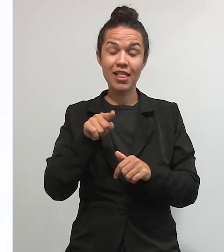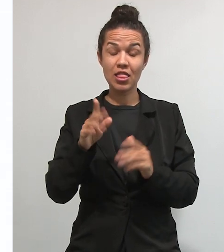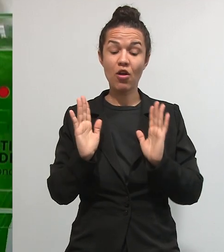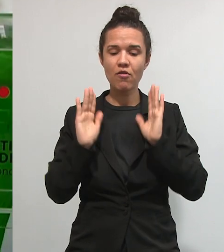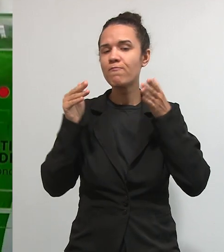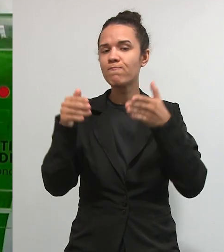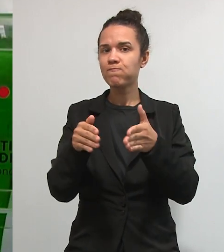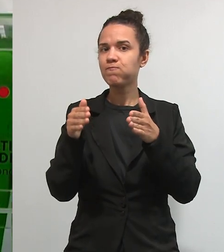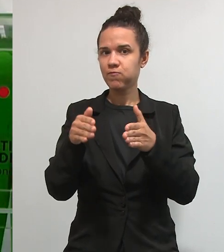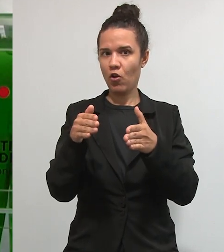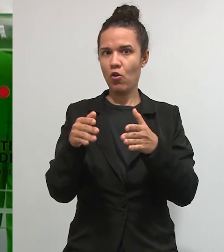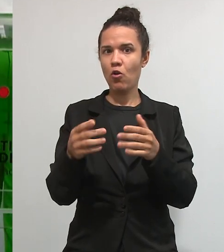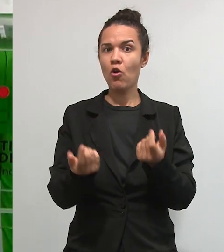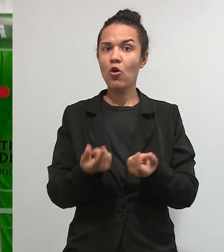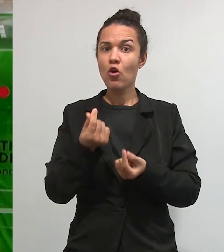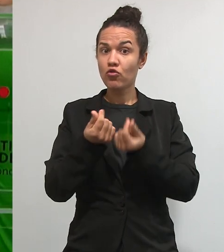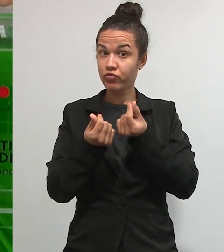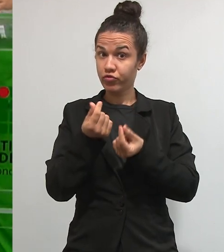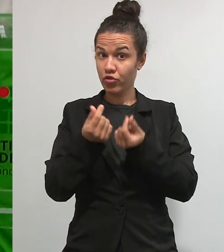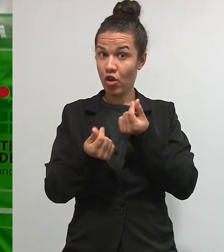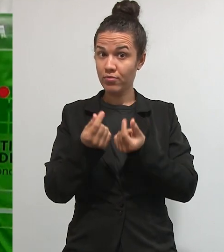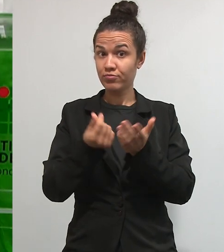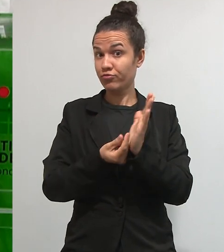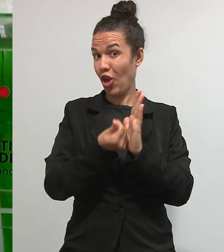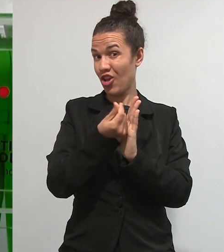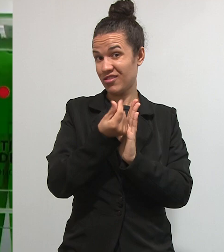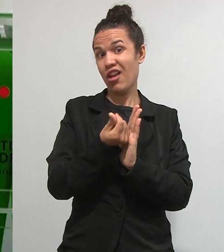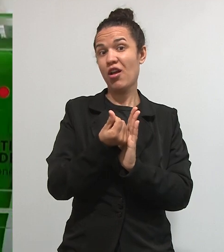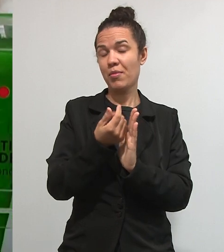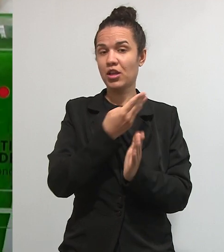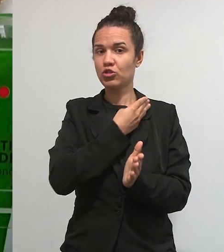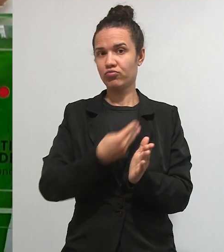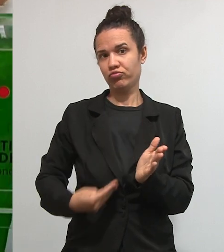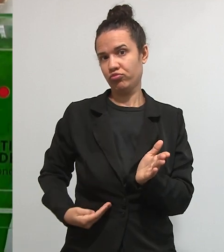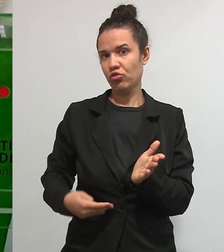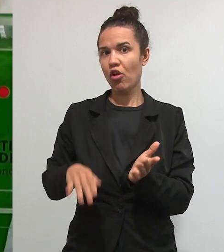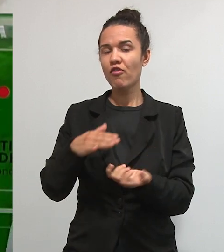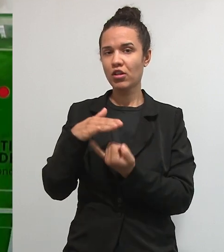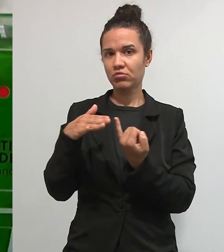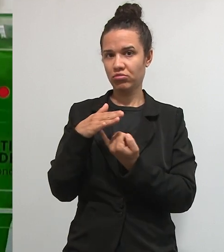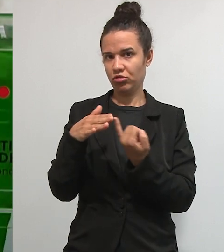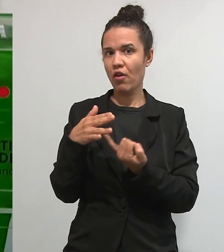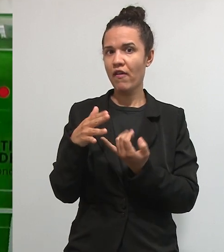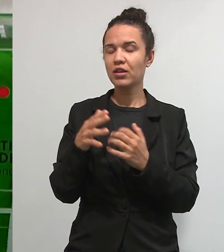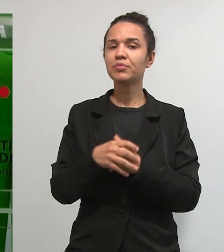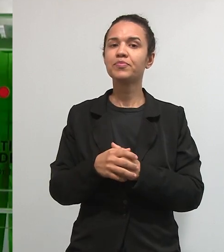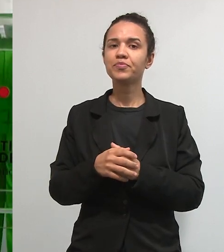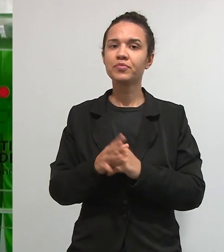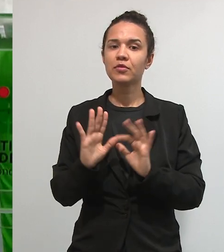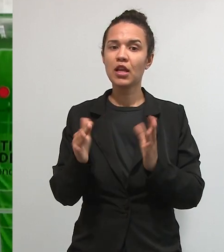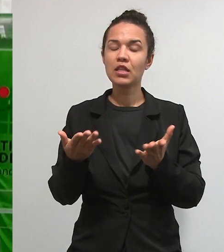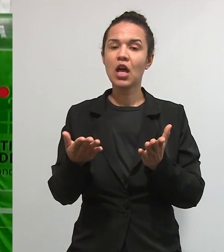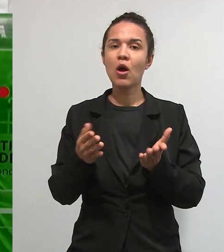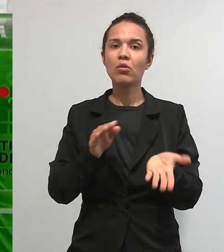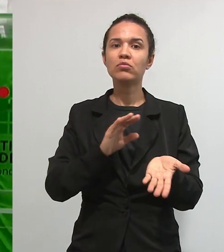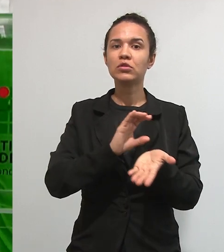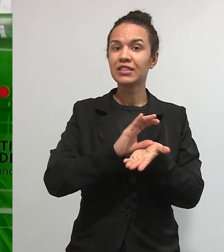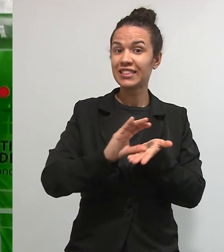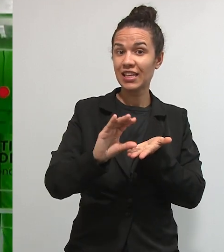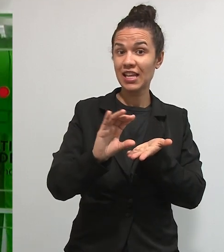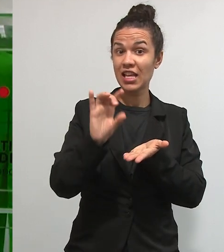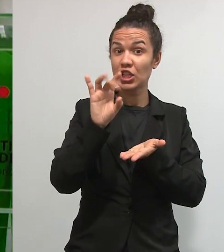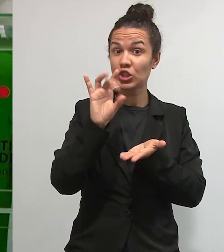pública, no enfoque orçamentário, tá? Vemos o quê? Que a receita, ela só é